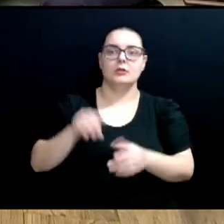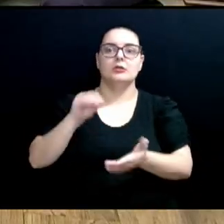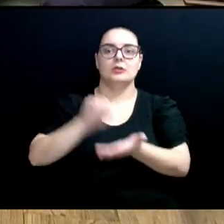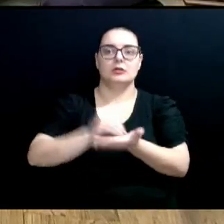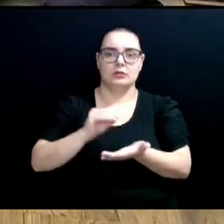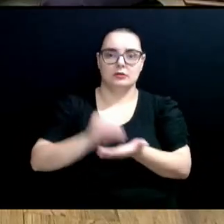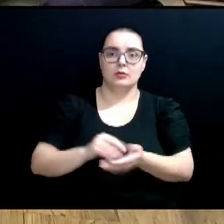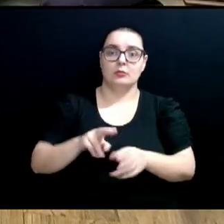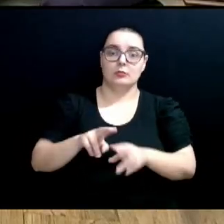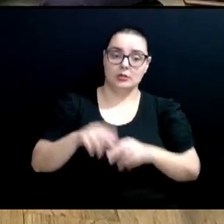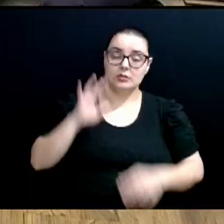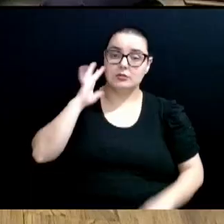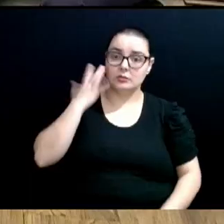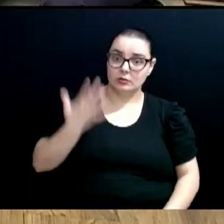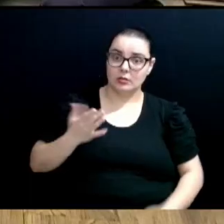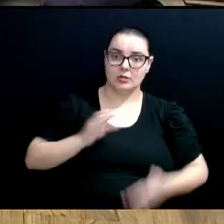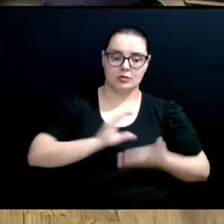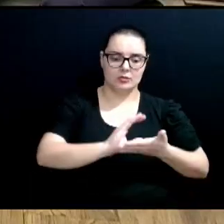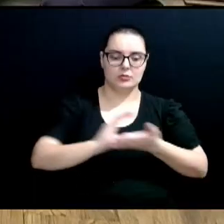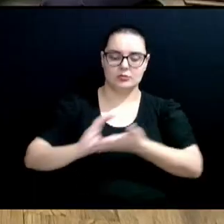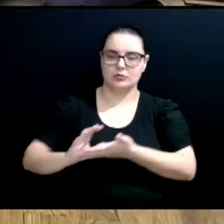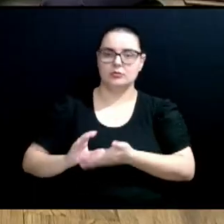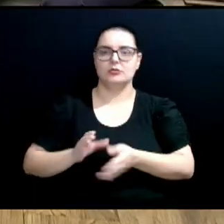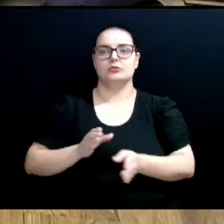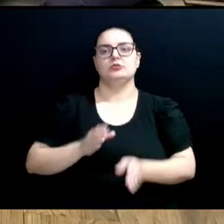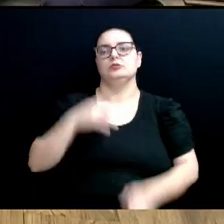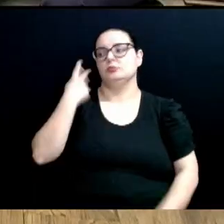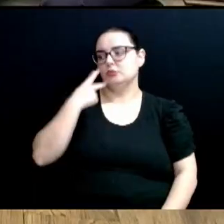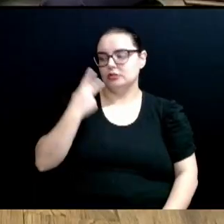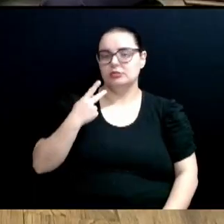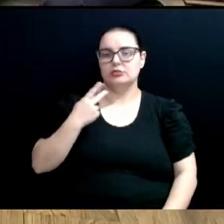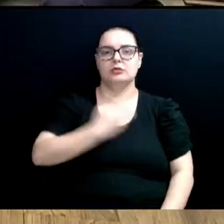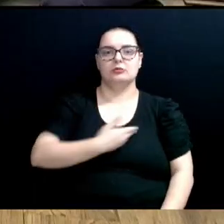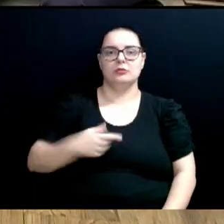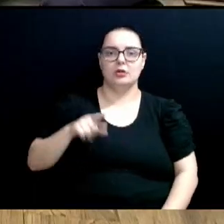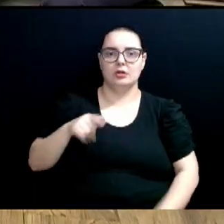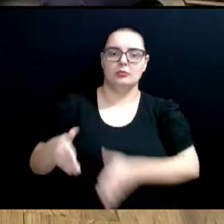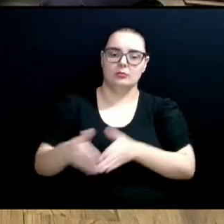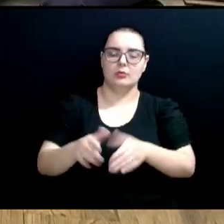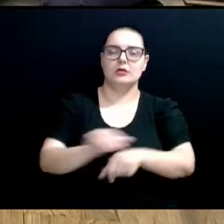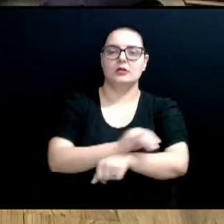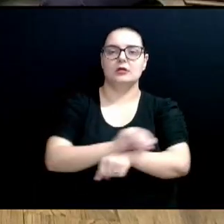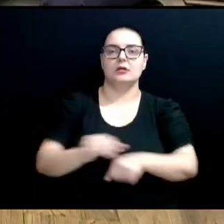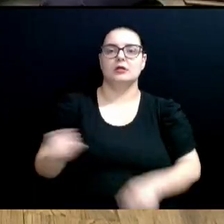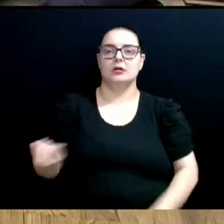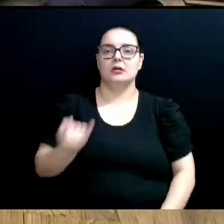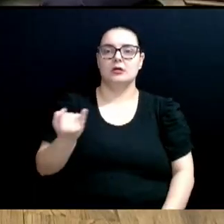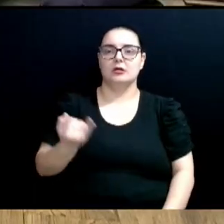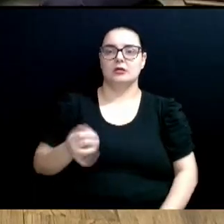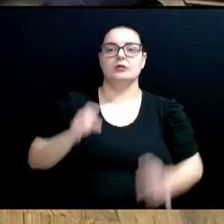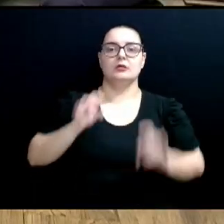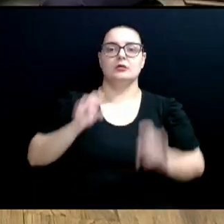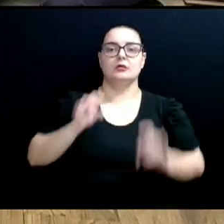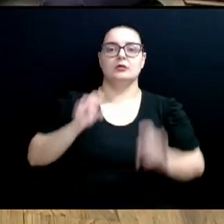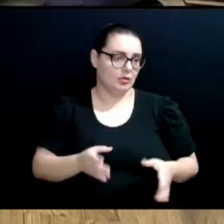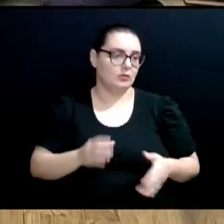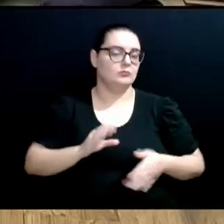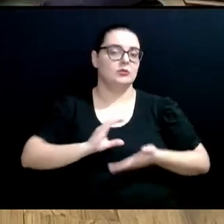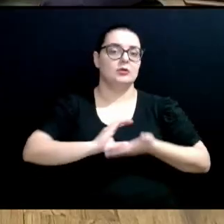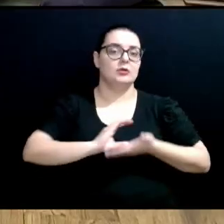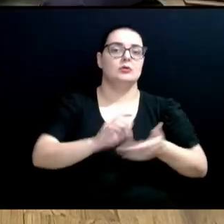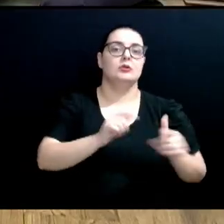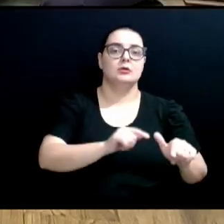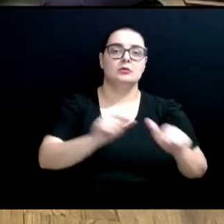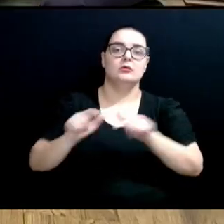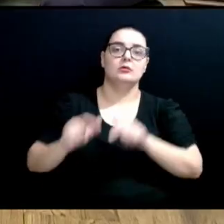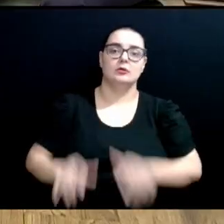os conselhos de políticas públicas são um caminho muito importante, né? Especialmente esses conselhos locais. Então, é o